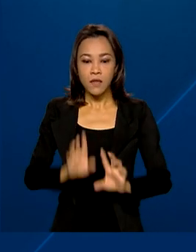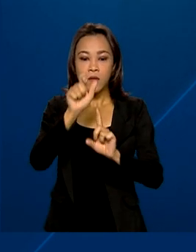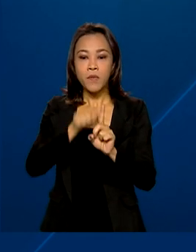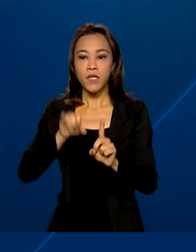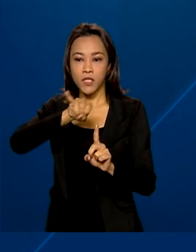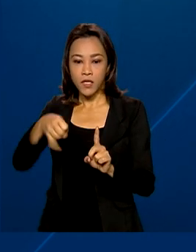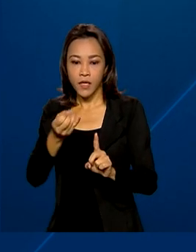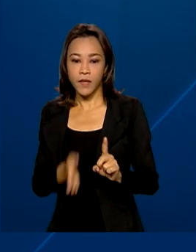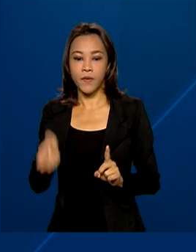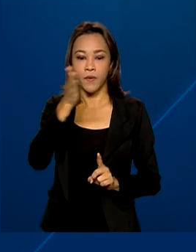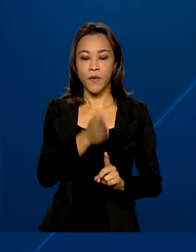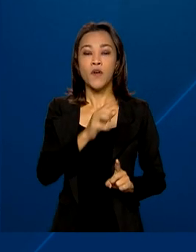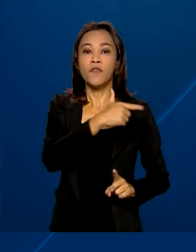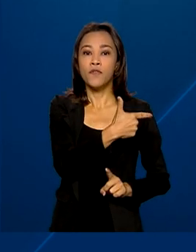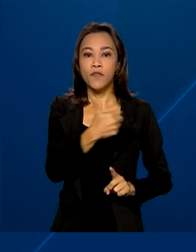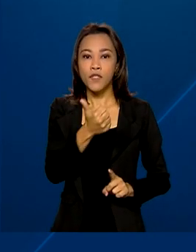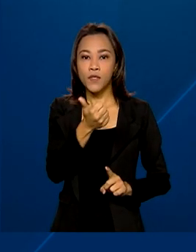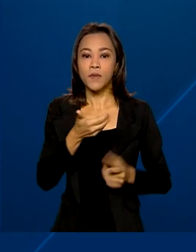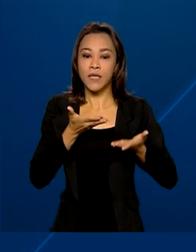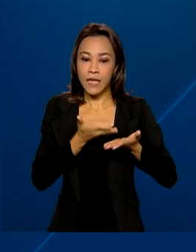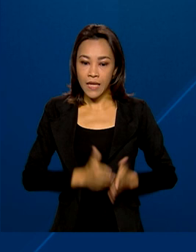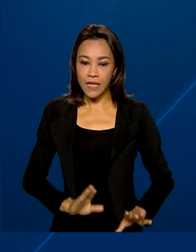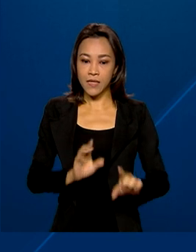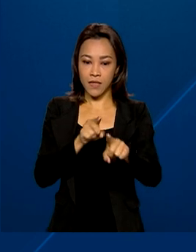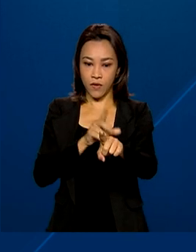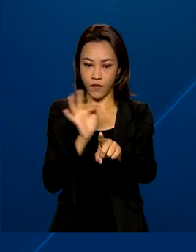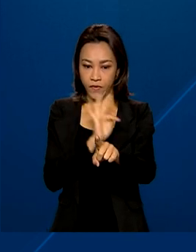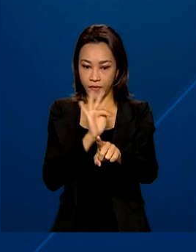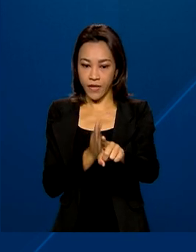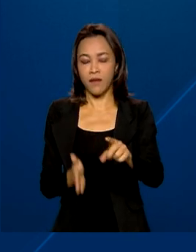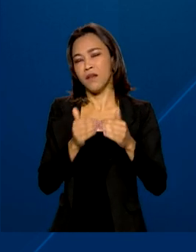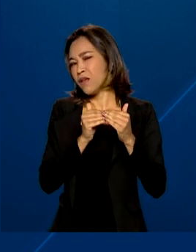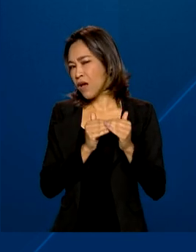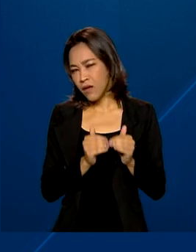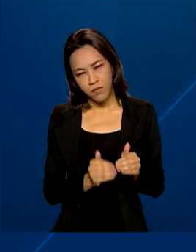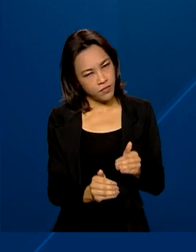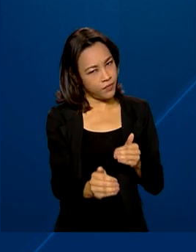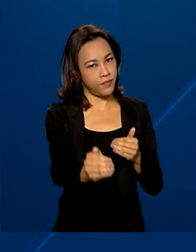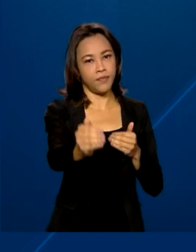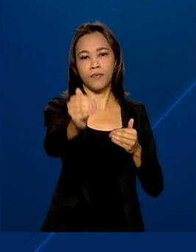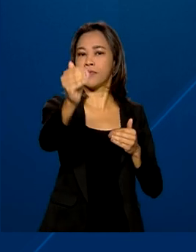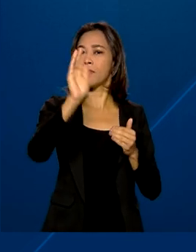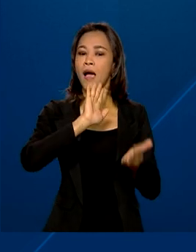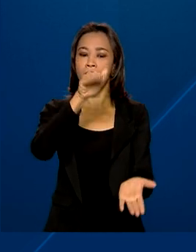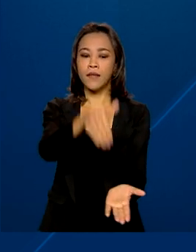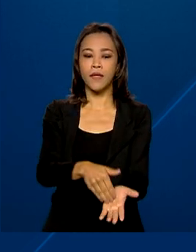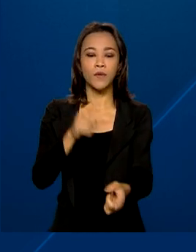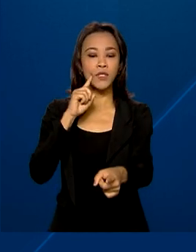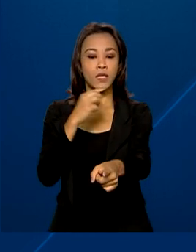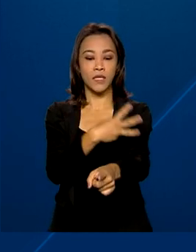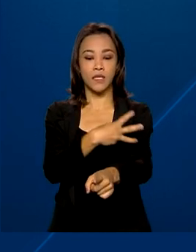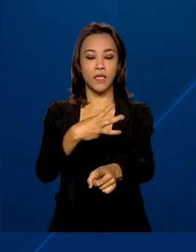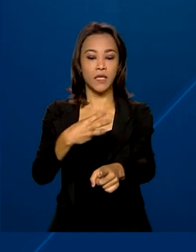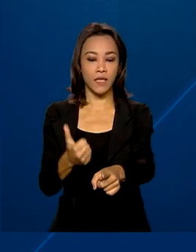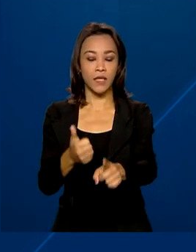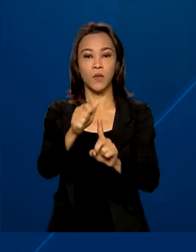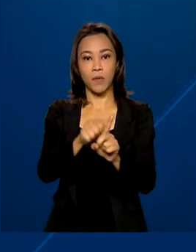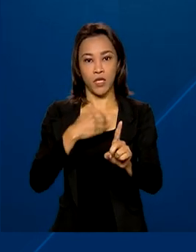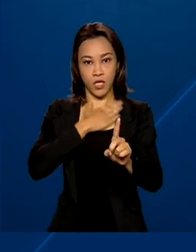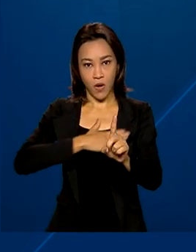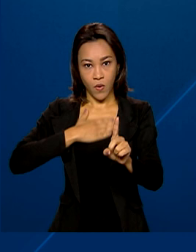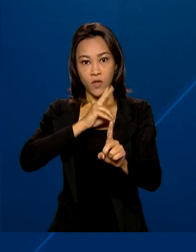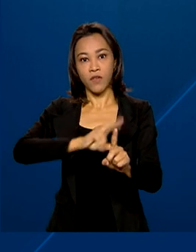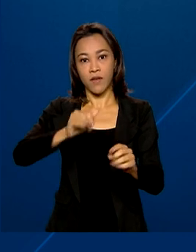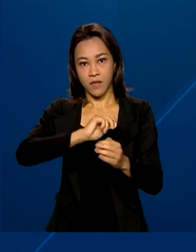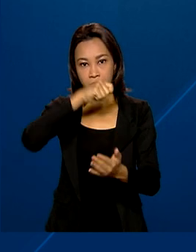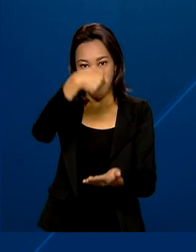janeiro. No dia 21, os nascidos em fevereiro. E assim sucessivamente até o dia 31 de agosto, quando será